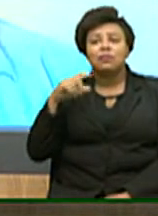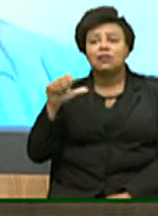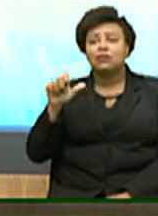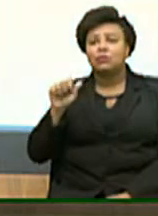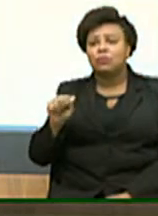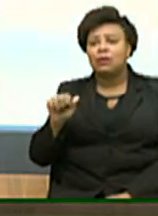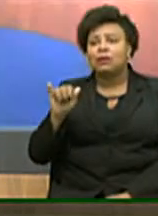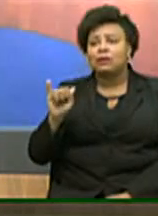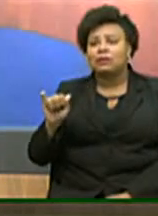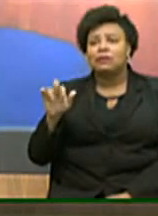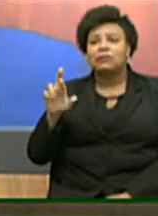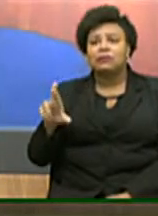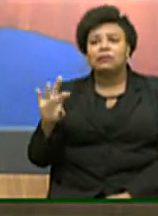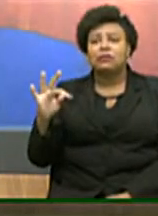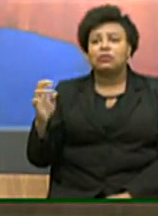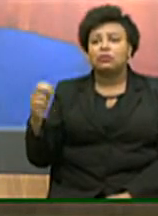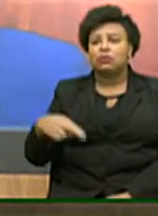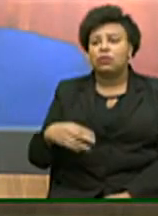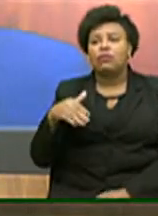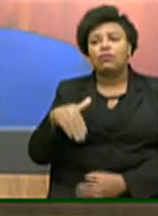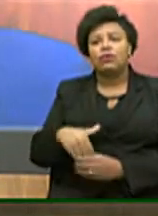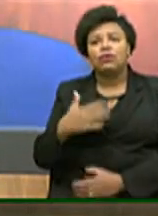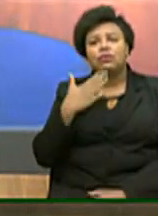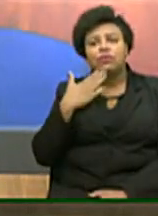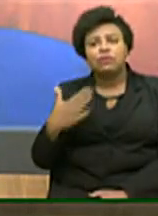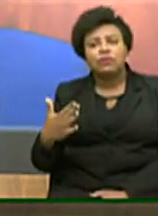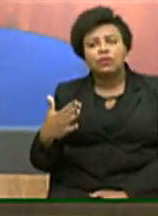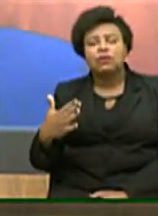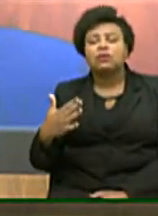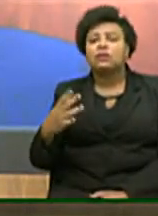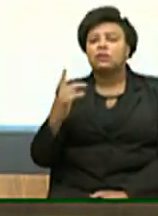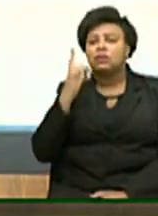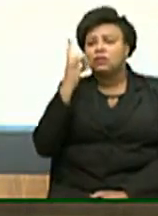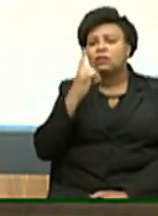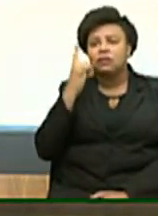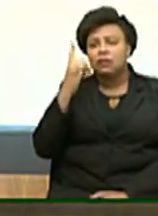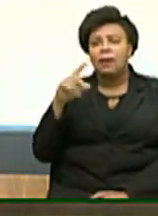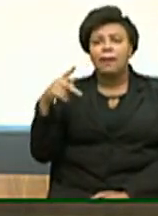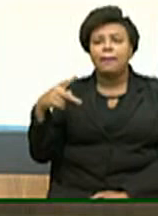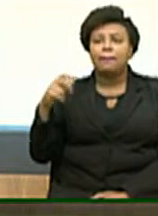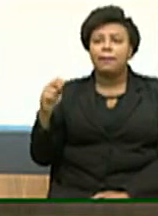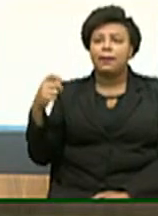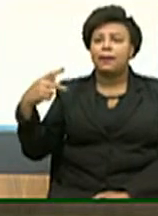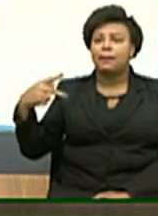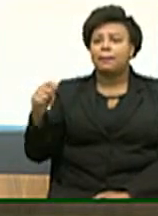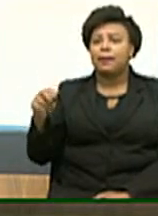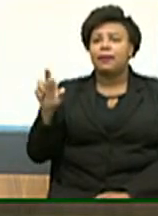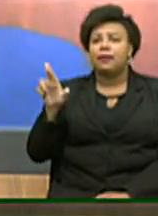Lima. Voto favorável, presidente. Deputado Paparico Bach.